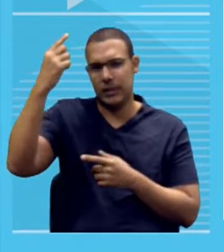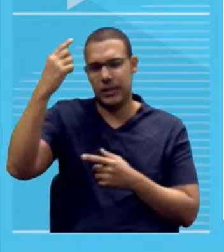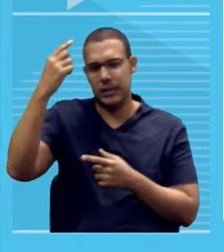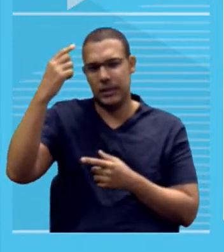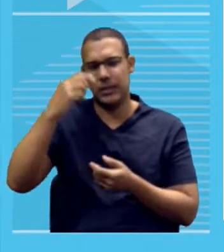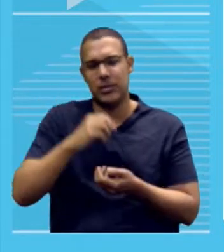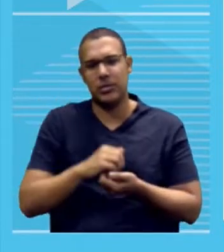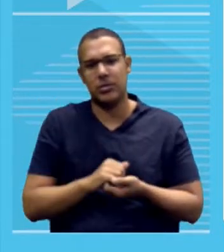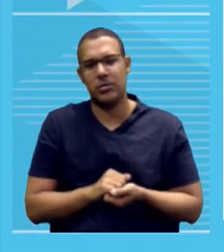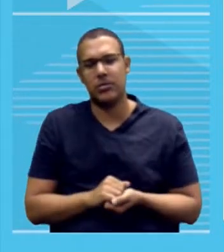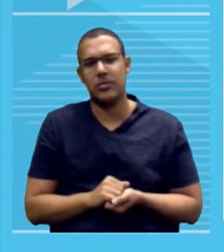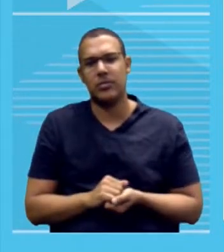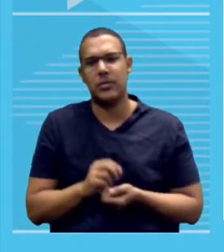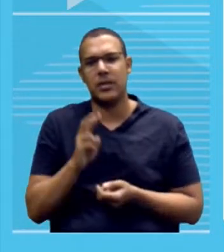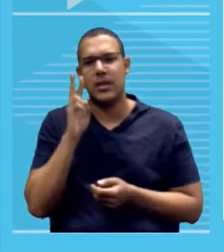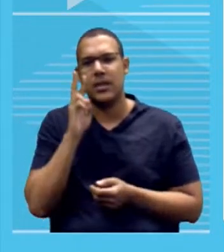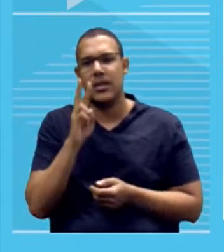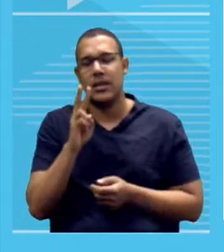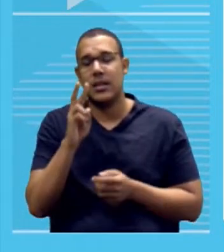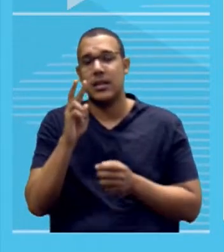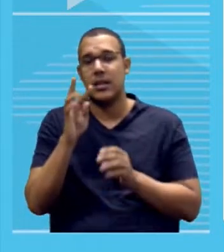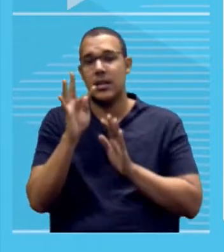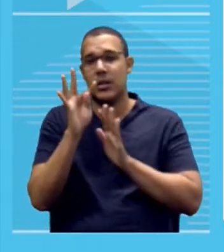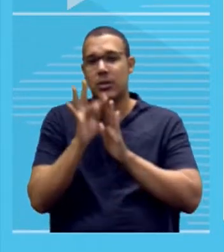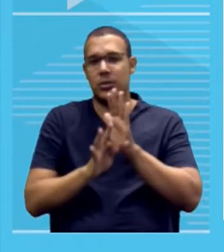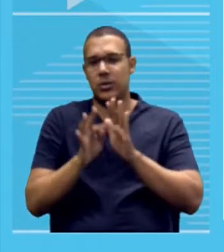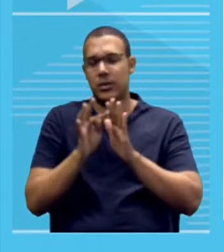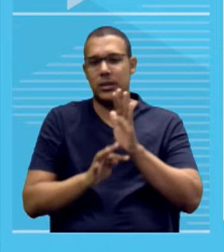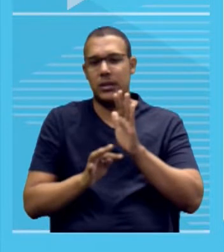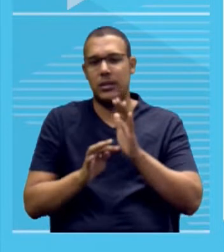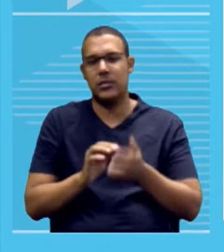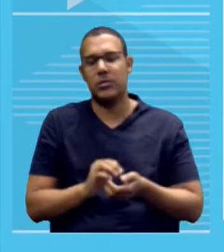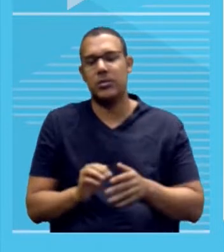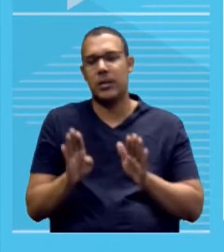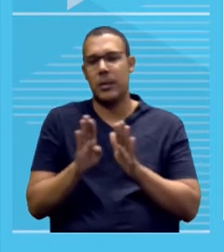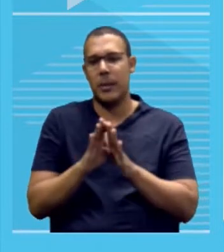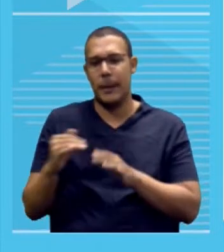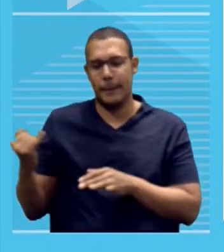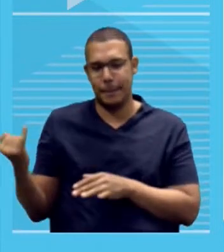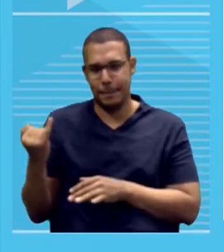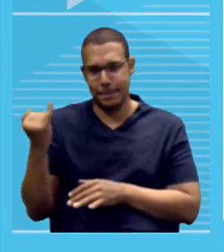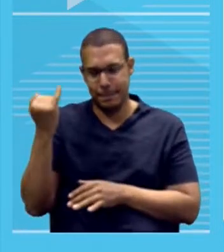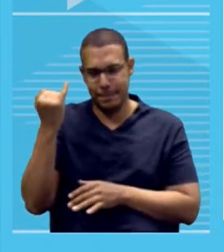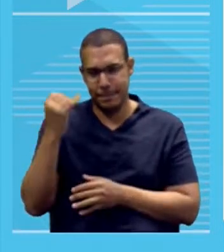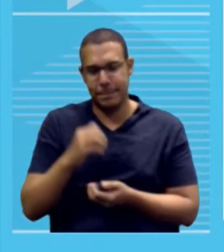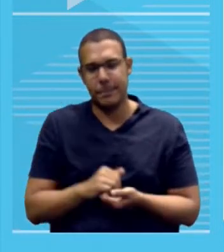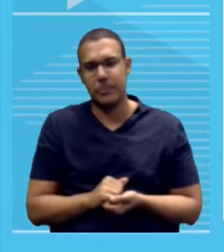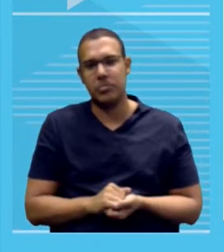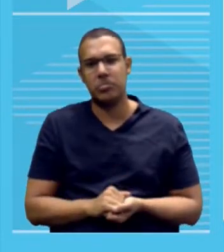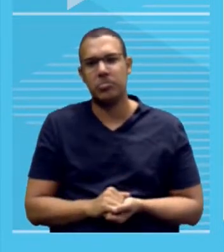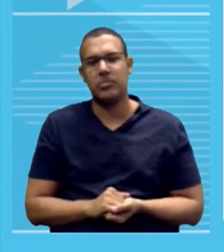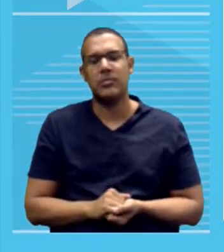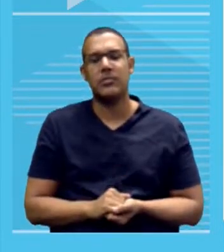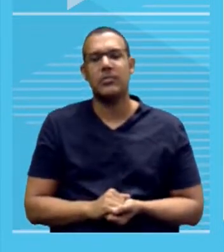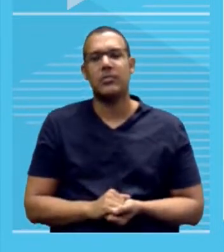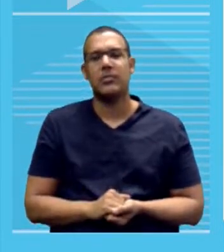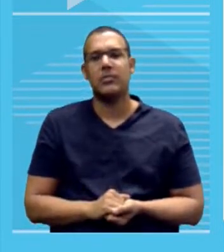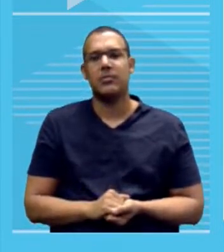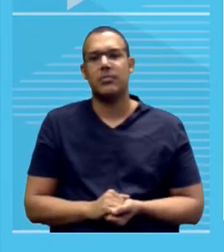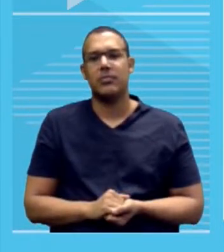Analisar os textos criticamente é sempre importante também analisar textos criticamente